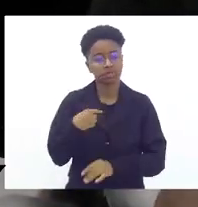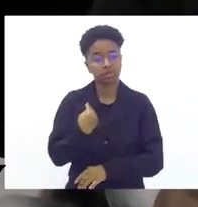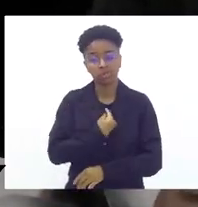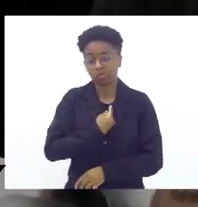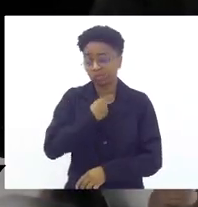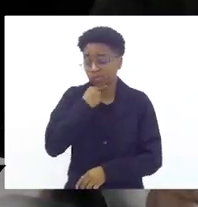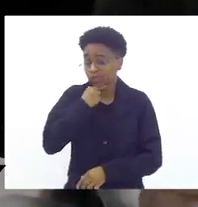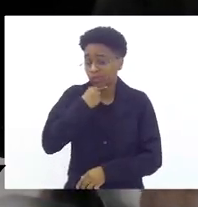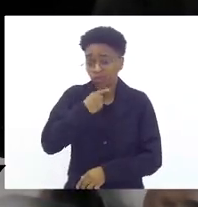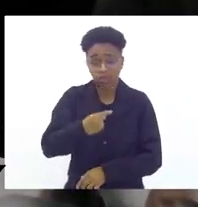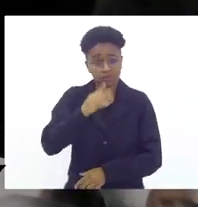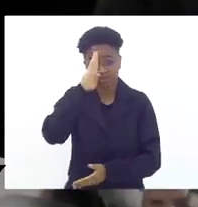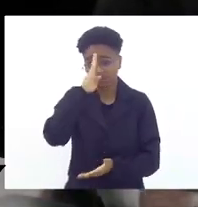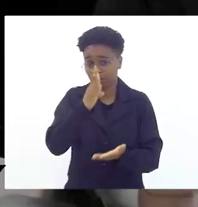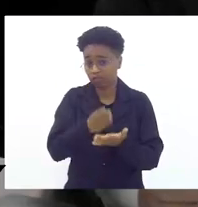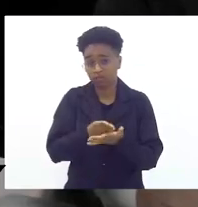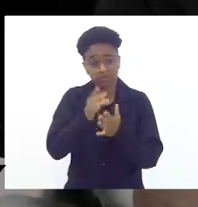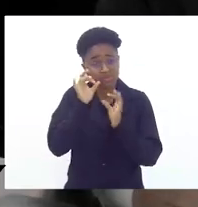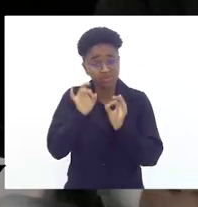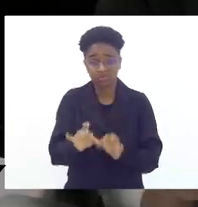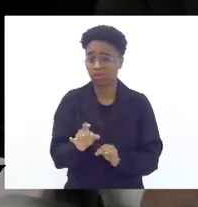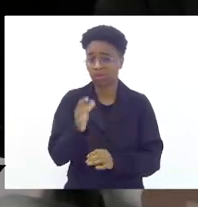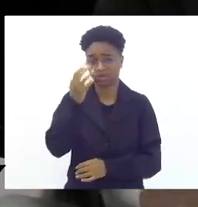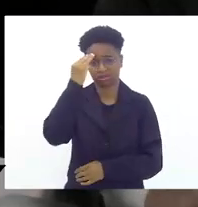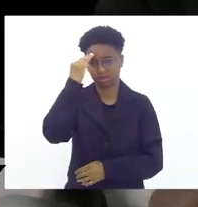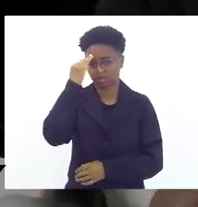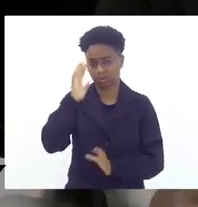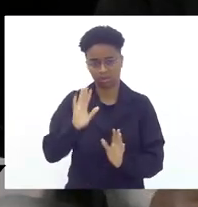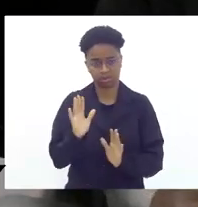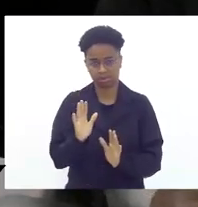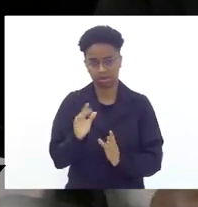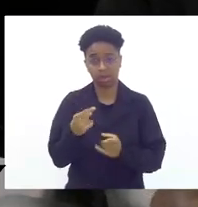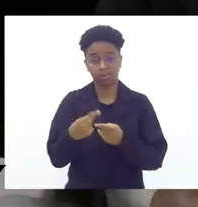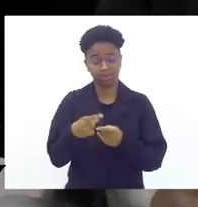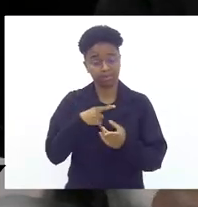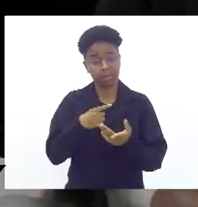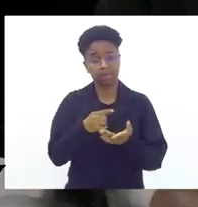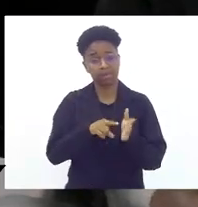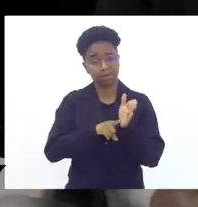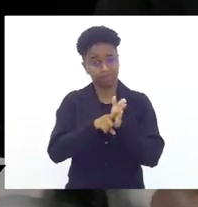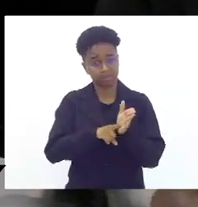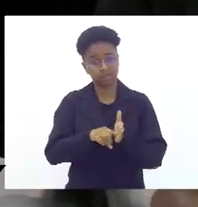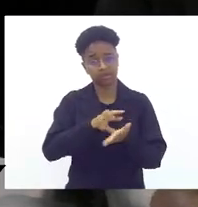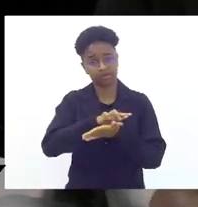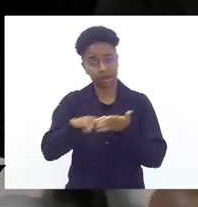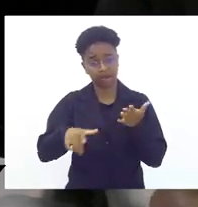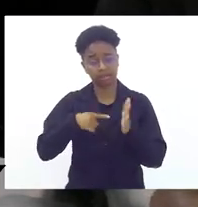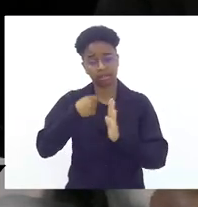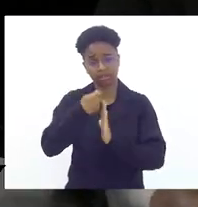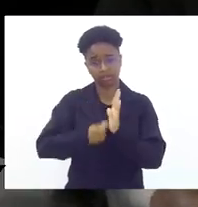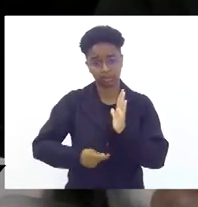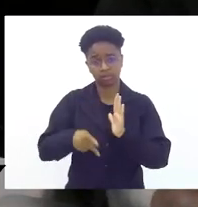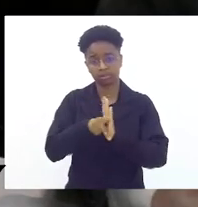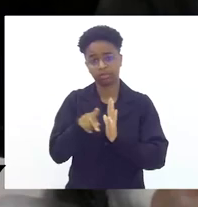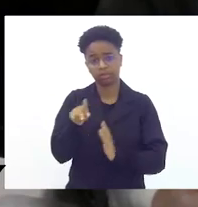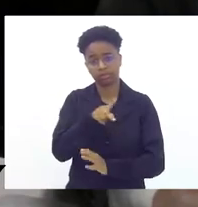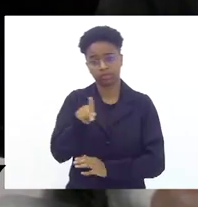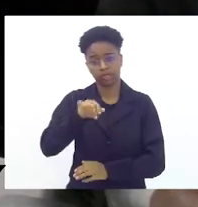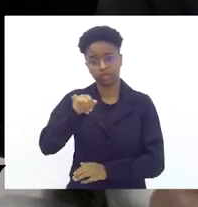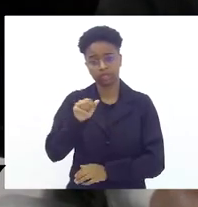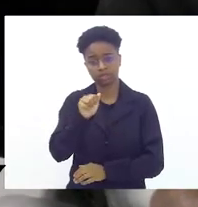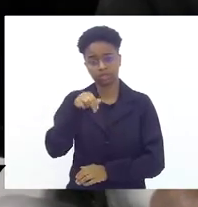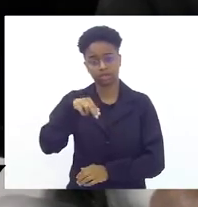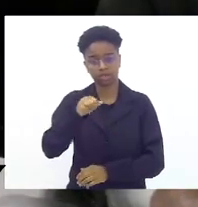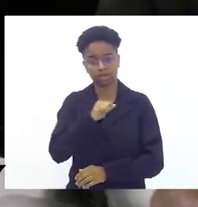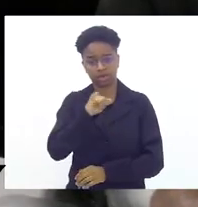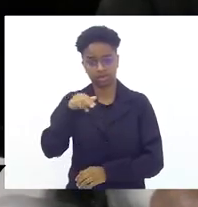temos condição de confiar por a mente nela né a inúmeras de Pesquisas é um dado um texto da professora Janaína matilha que estuda há muito tempo